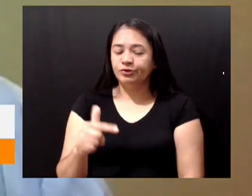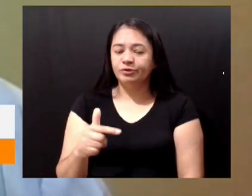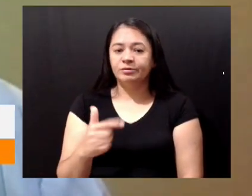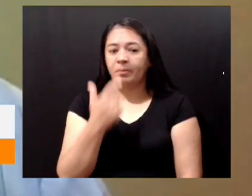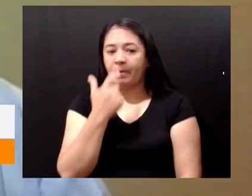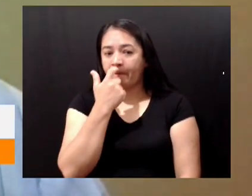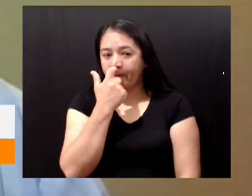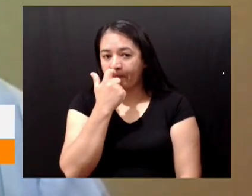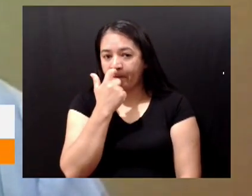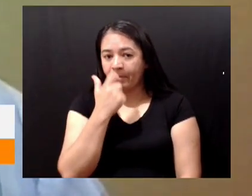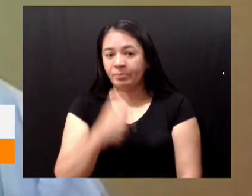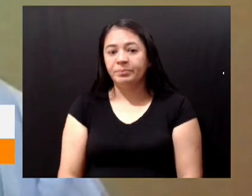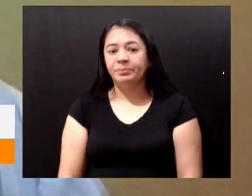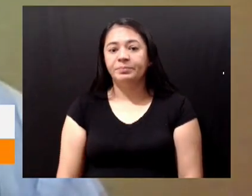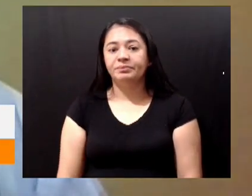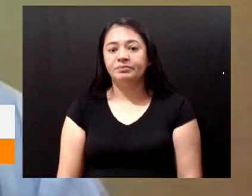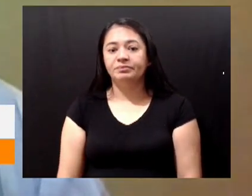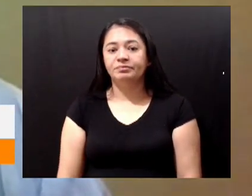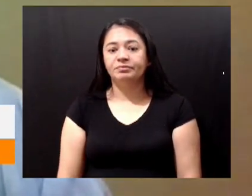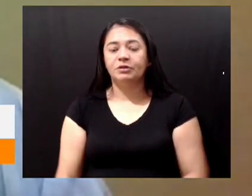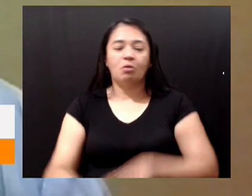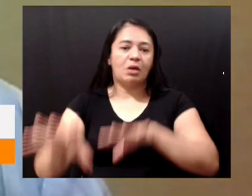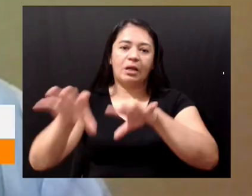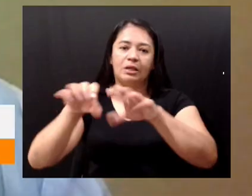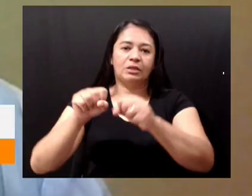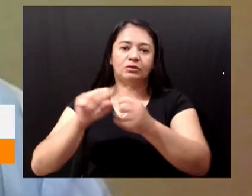é uma graduação, né, em farmácia.